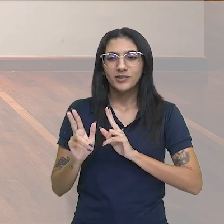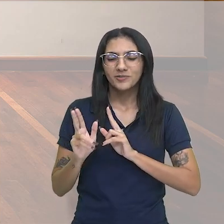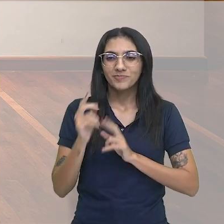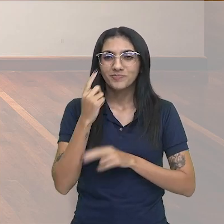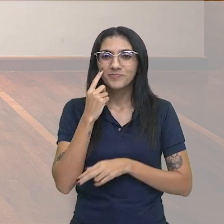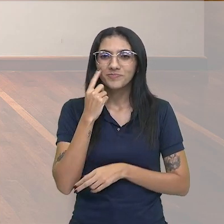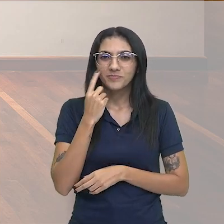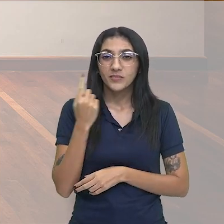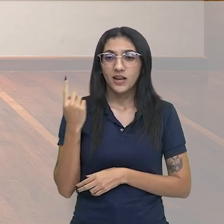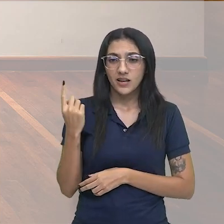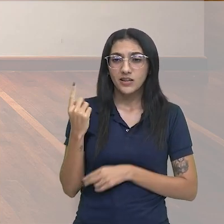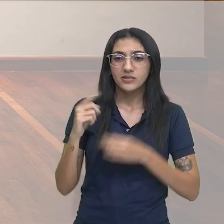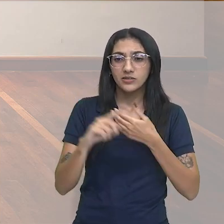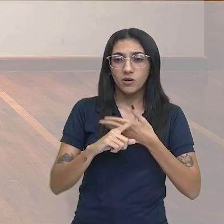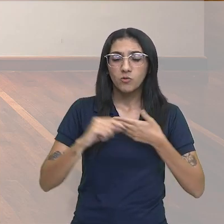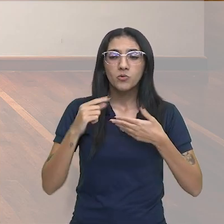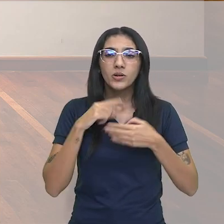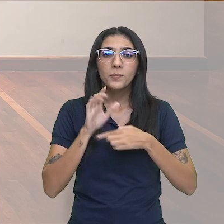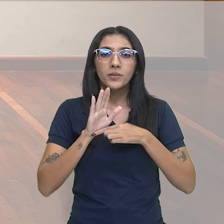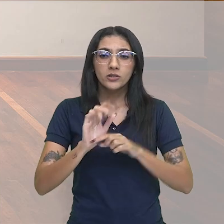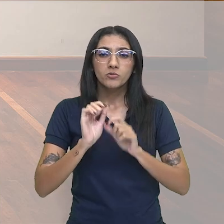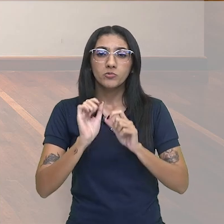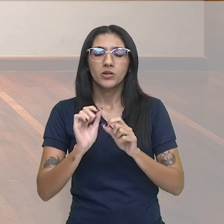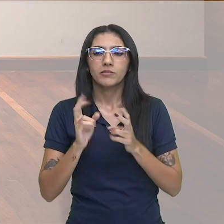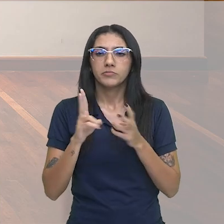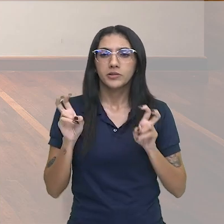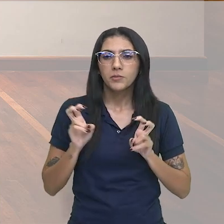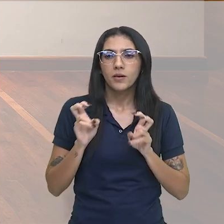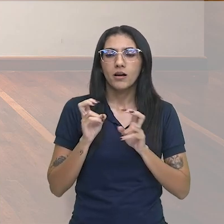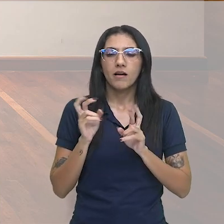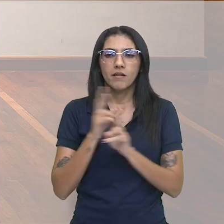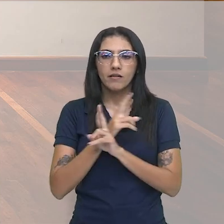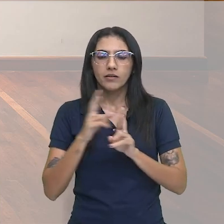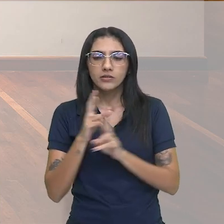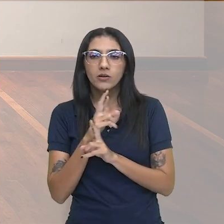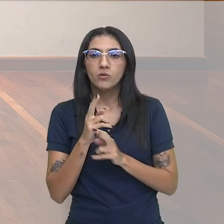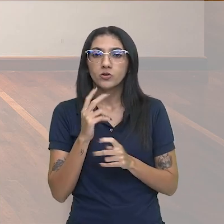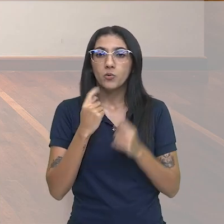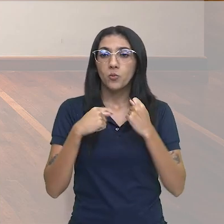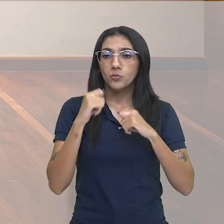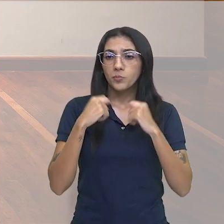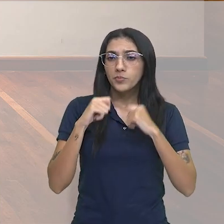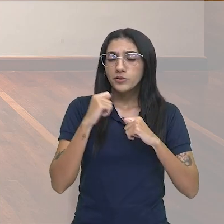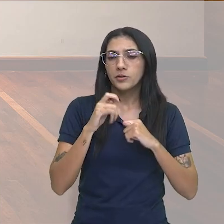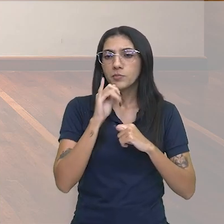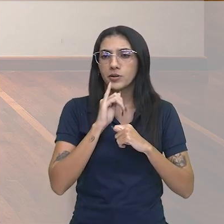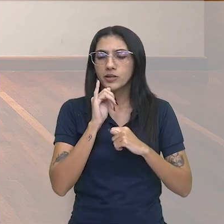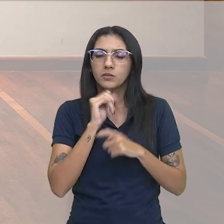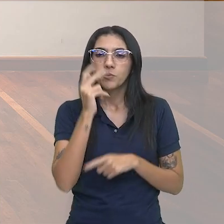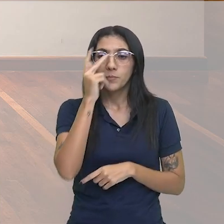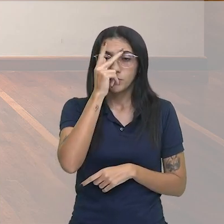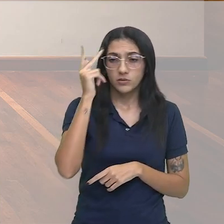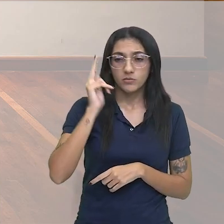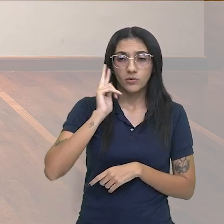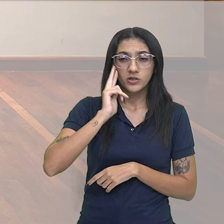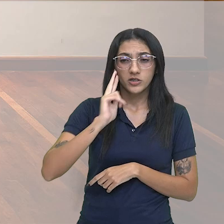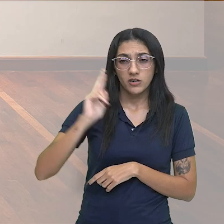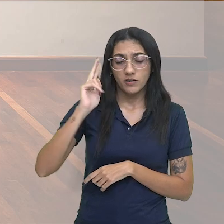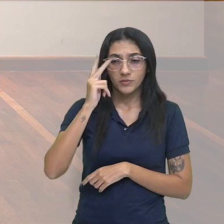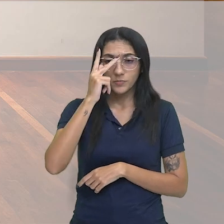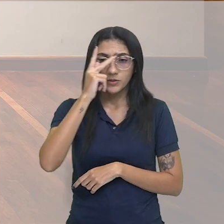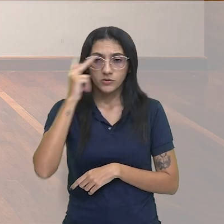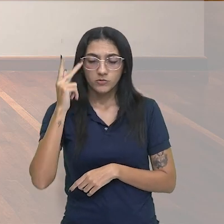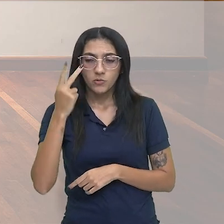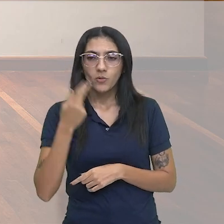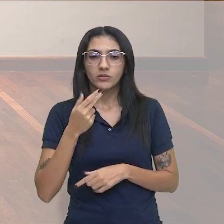o Marx traz aí a questão da economia, né, das relações de produção, né, entre patrão e empregado,